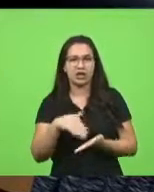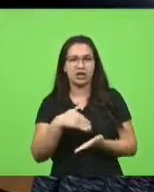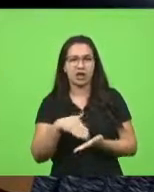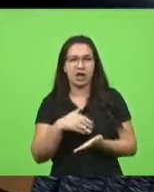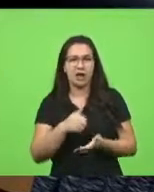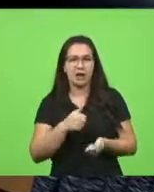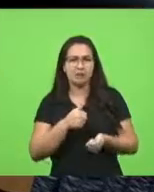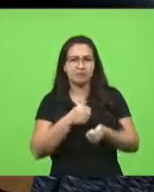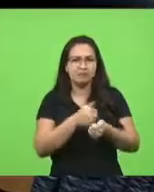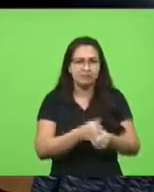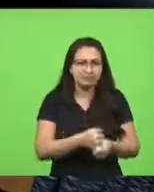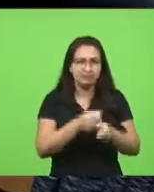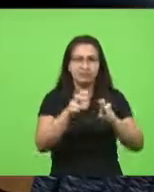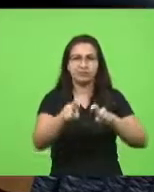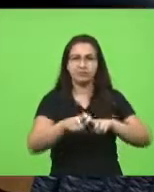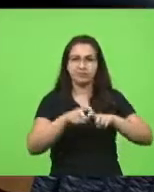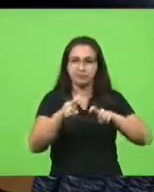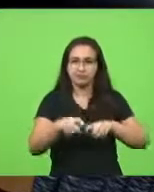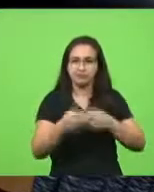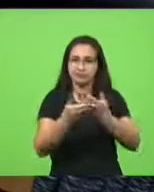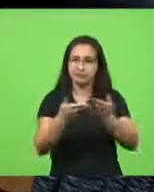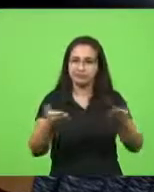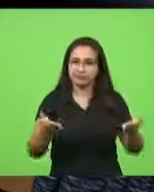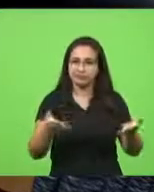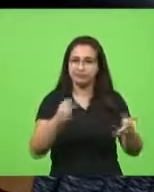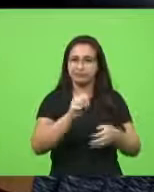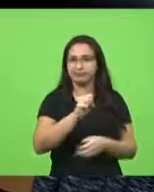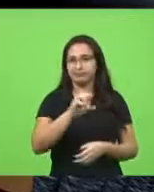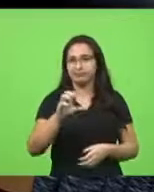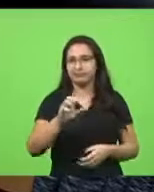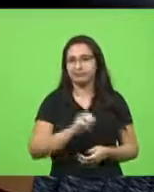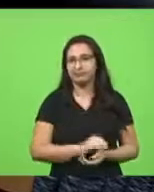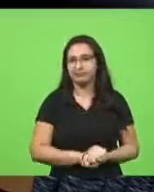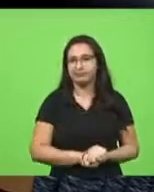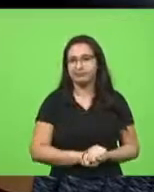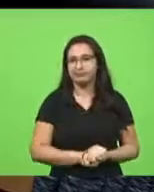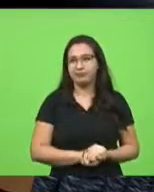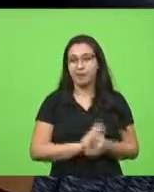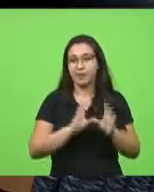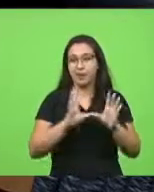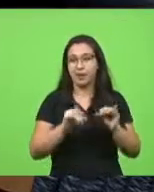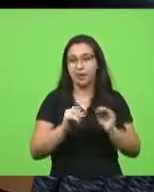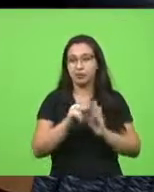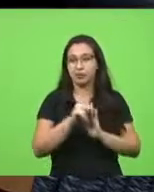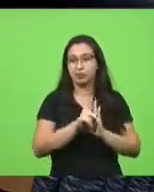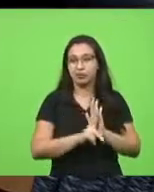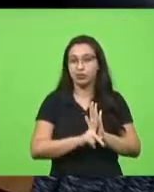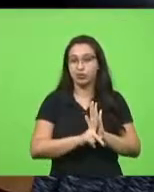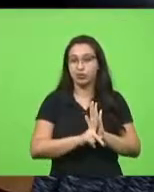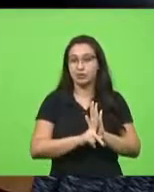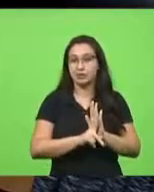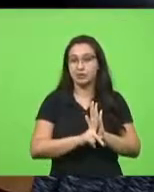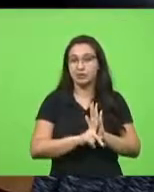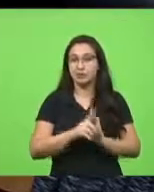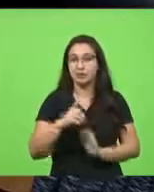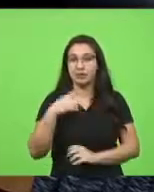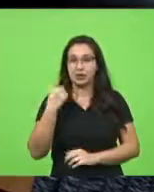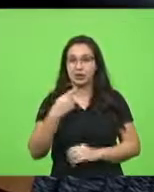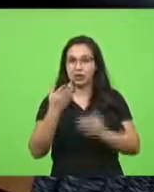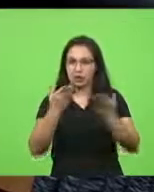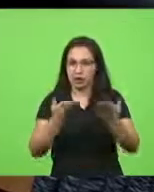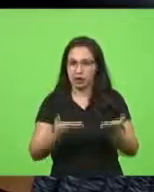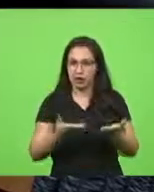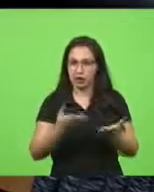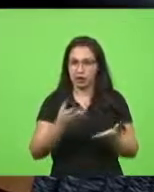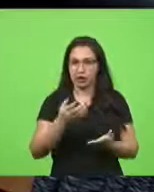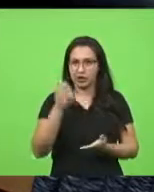do agricultor e da agricultura catarinense, e os programas que o deputado Altair Silva apresenta aqui